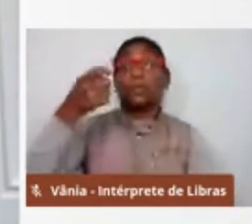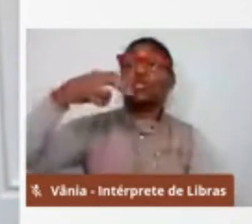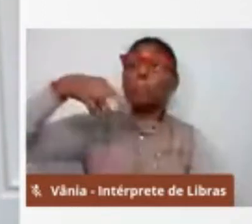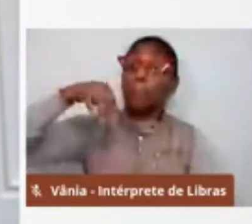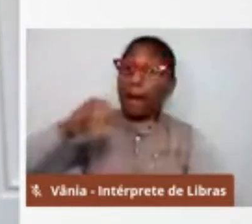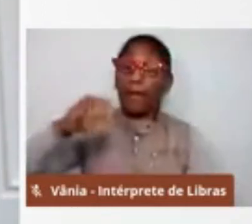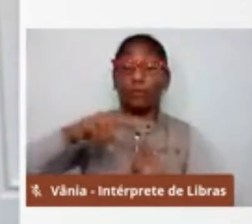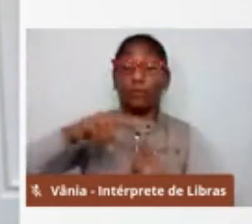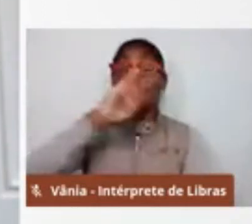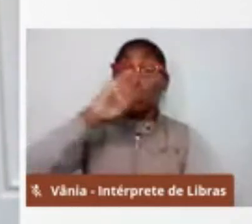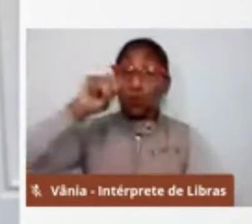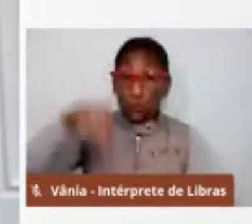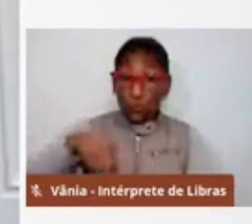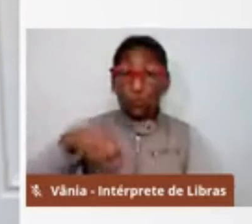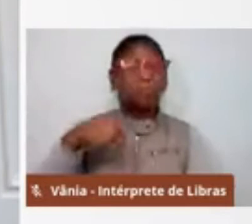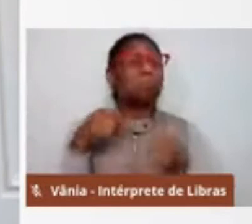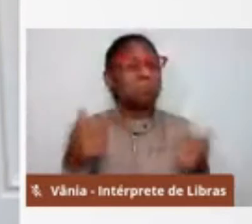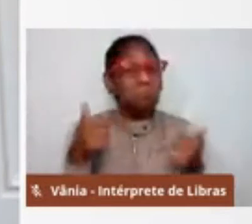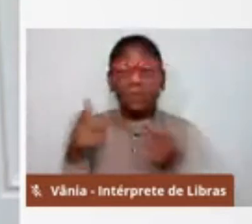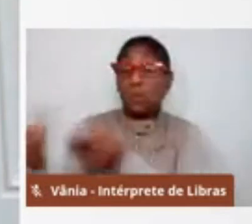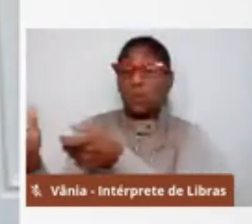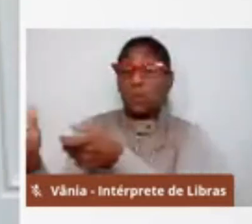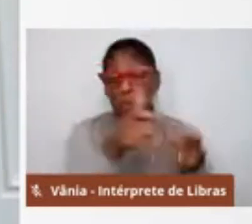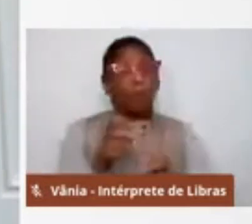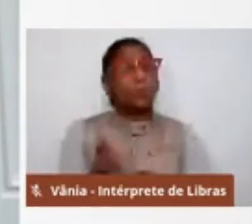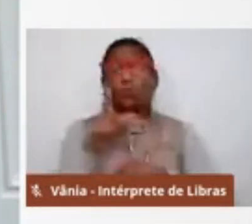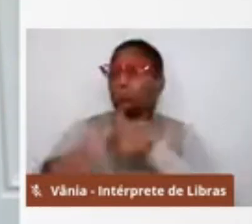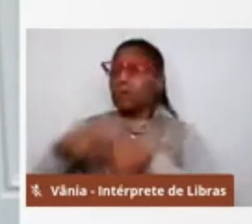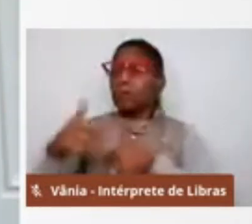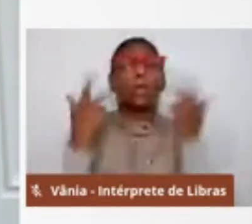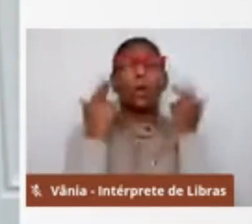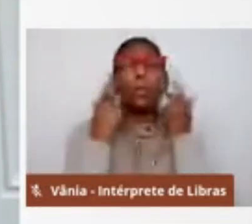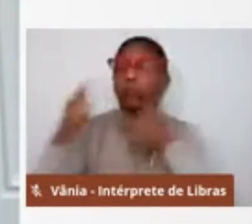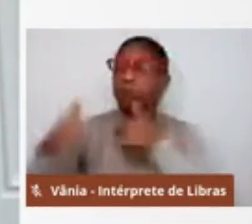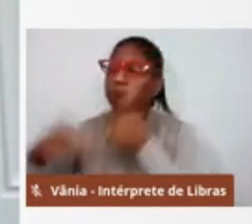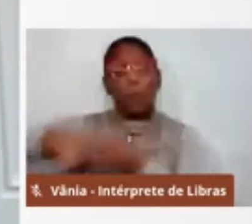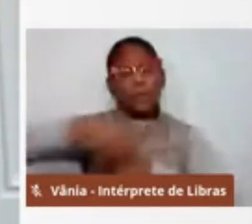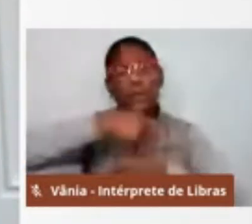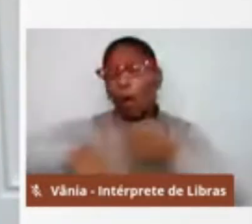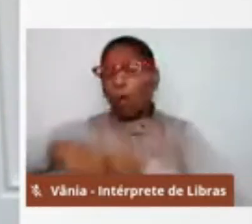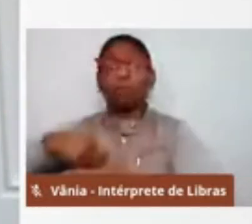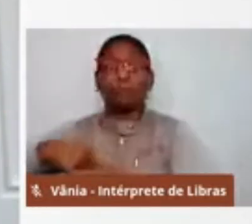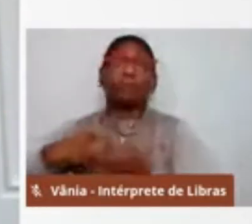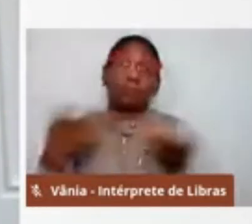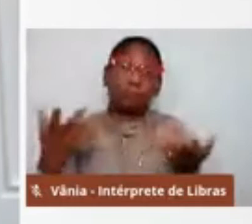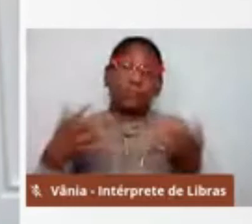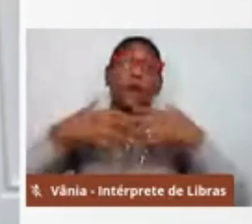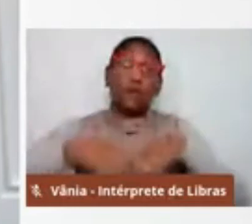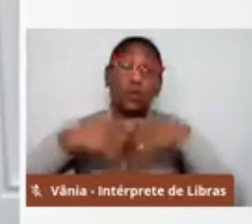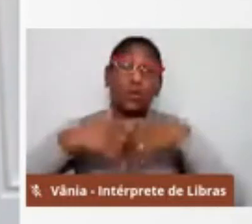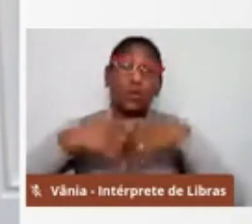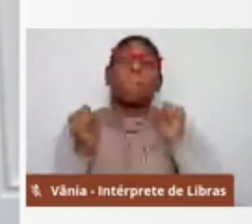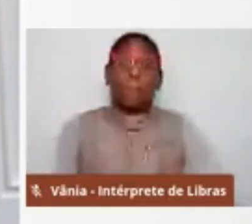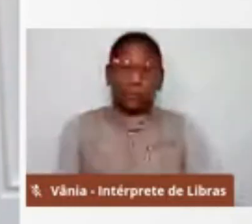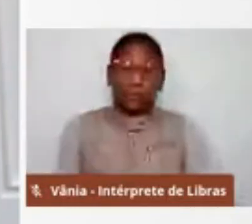de junho, e em boa parte do estado se mantém a atividade comercial, inclusive, podendo funcionar. Onde nós estamos